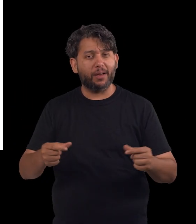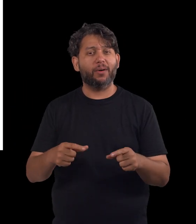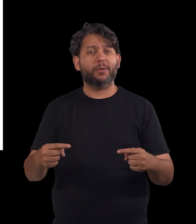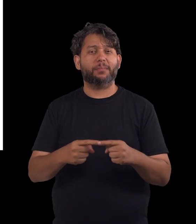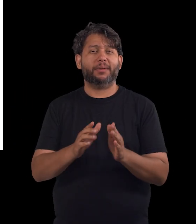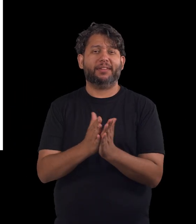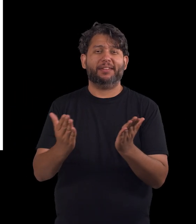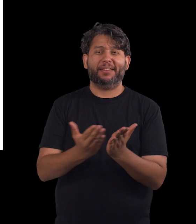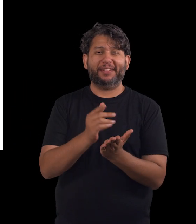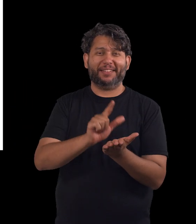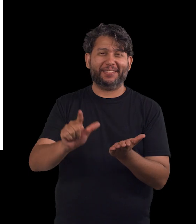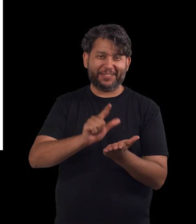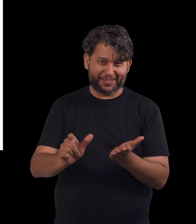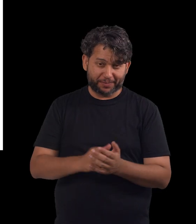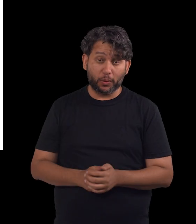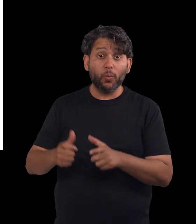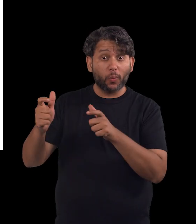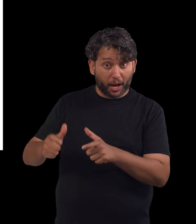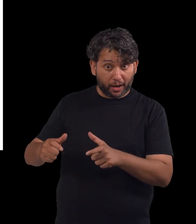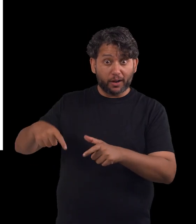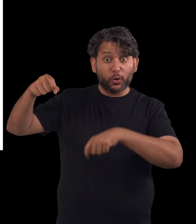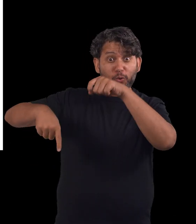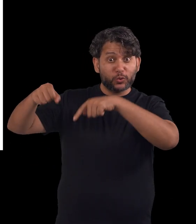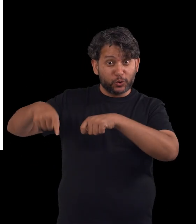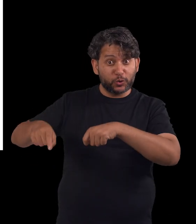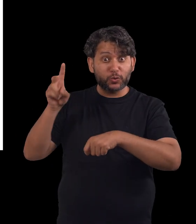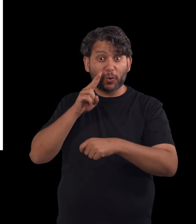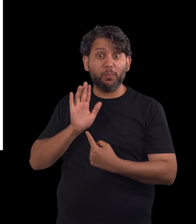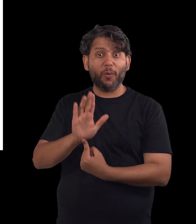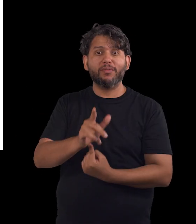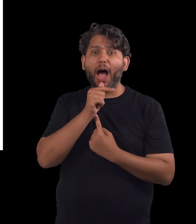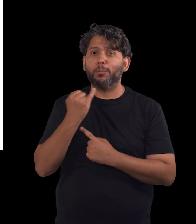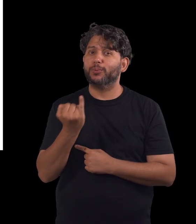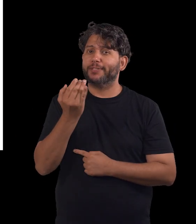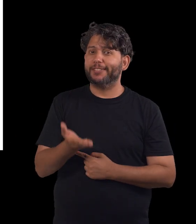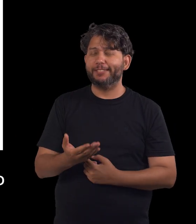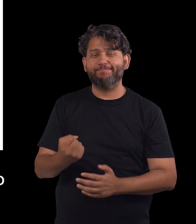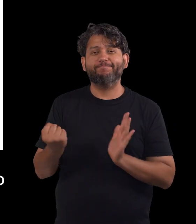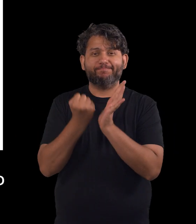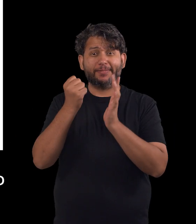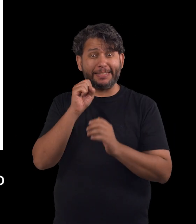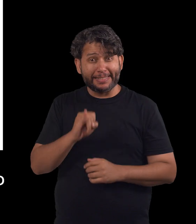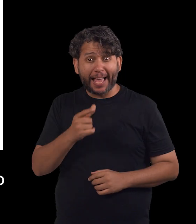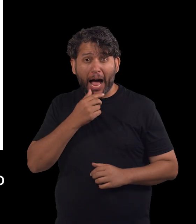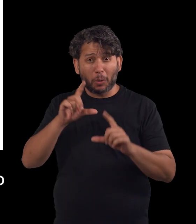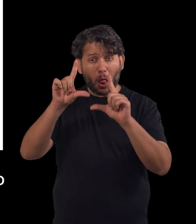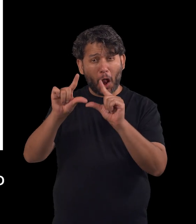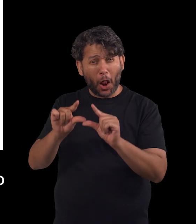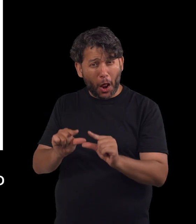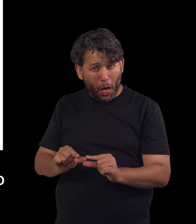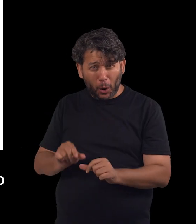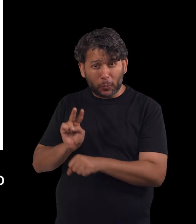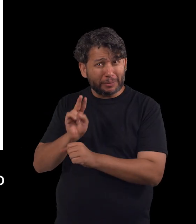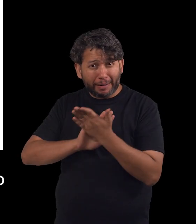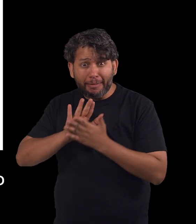por meio da literatura. Ambientada na Gotolândia, a narrativa aborda o valor da água e o que acontece quando esse